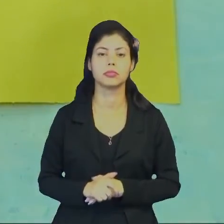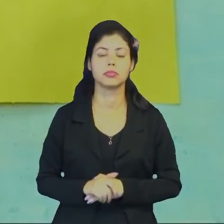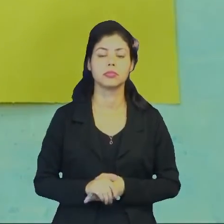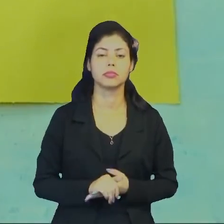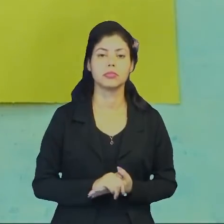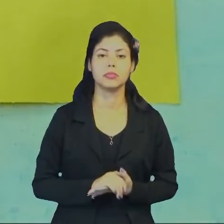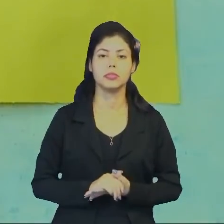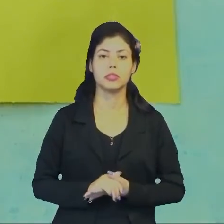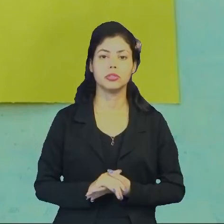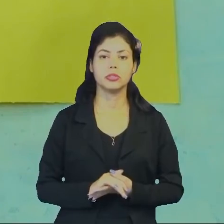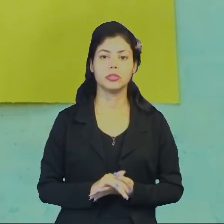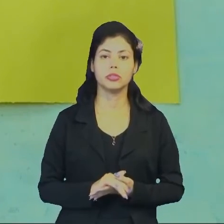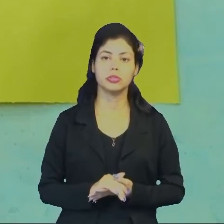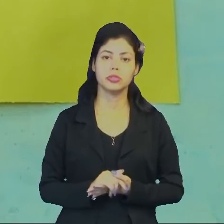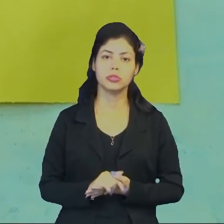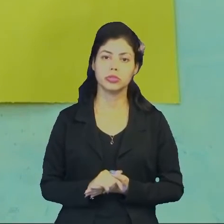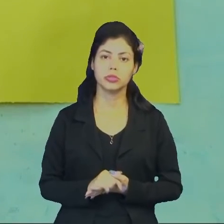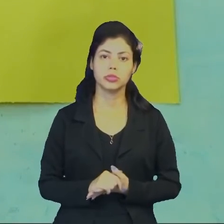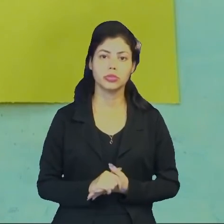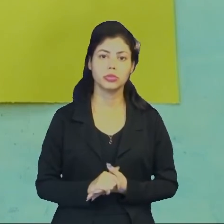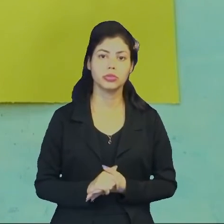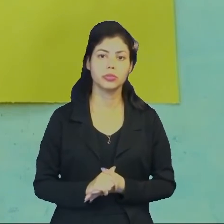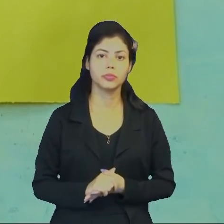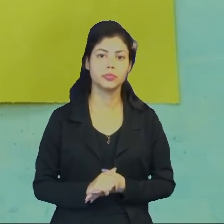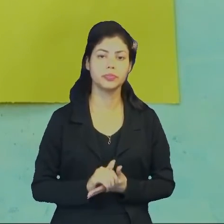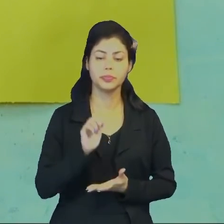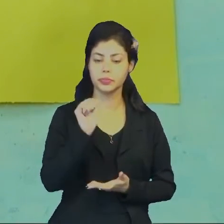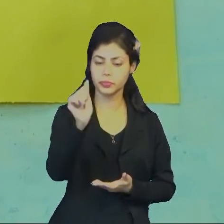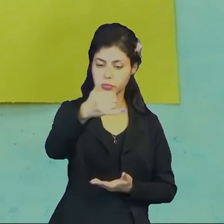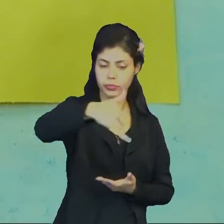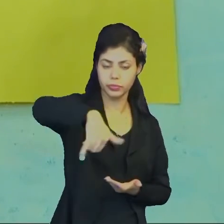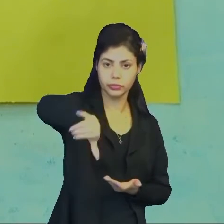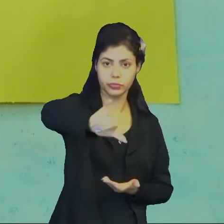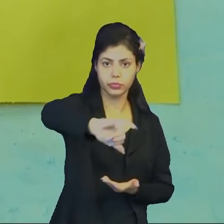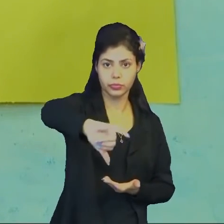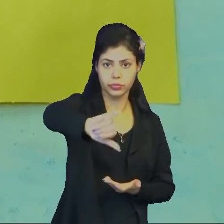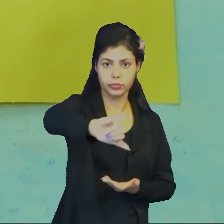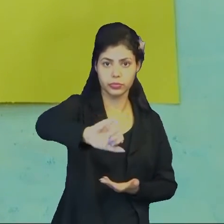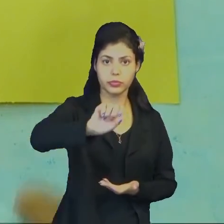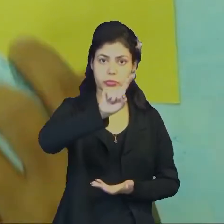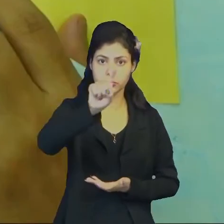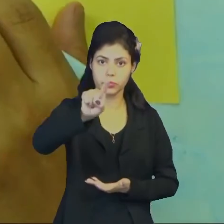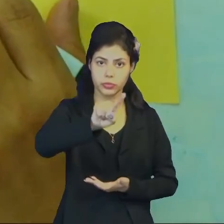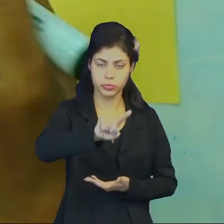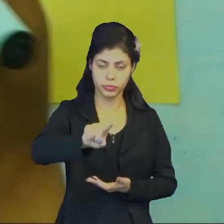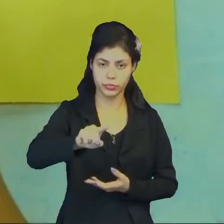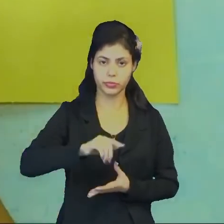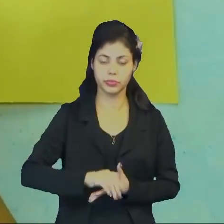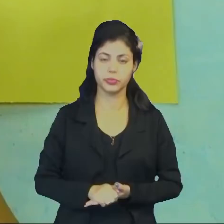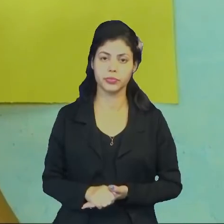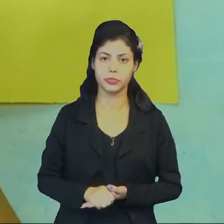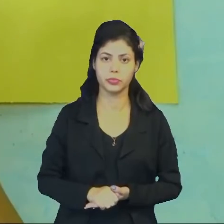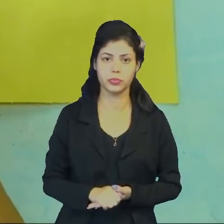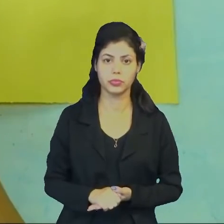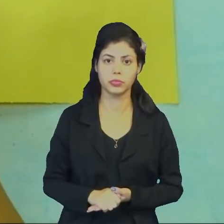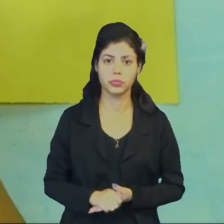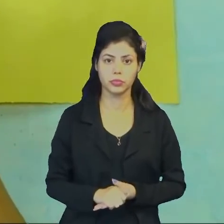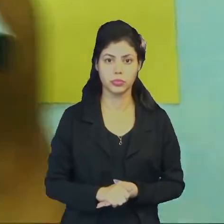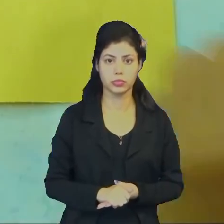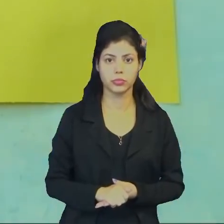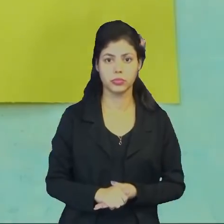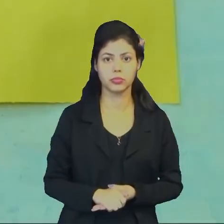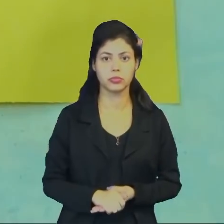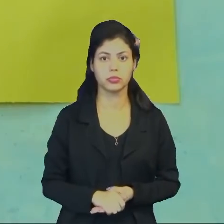Visita, com S. Azeite, com Z ou com S? Vamos lá? Azeite,